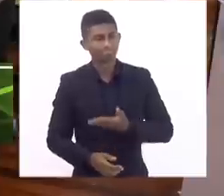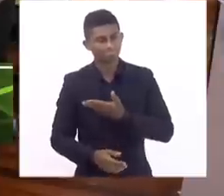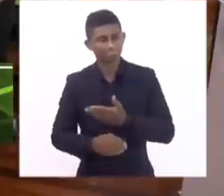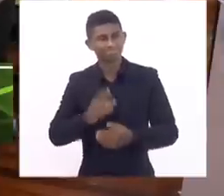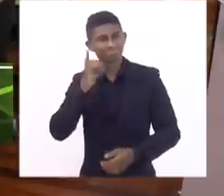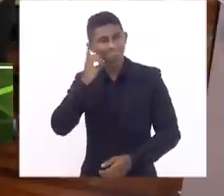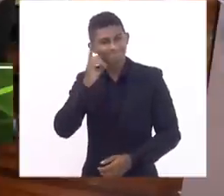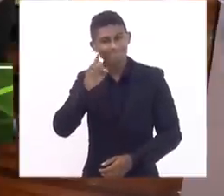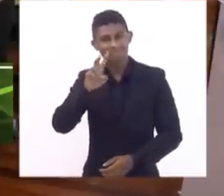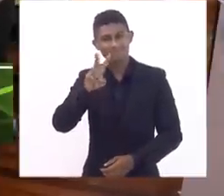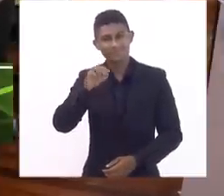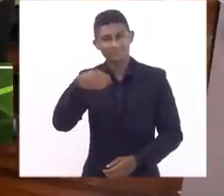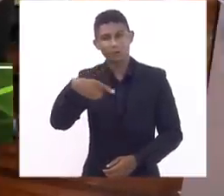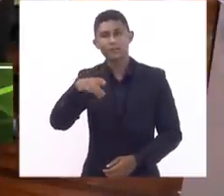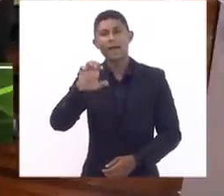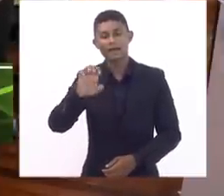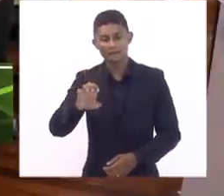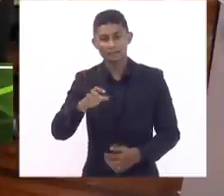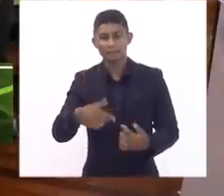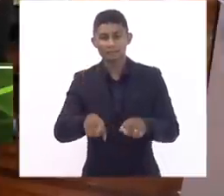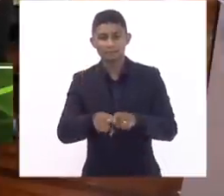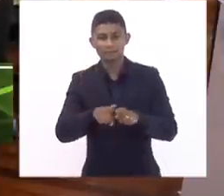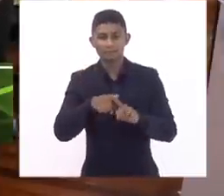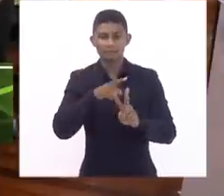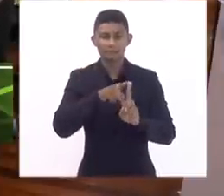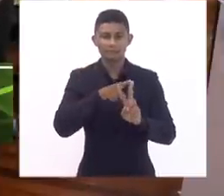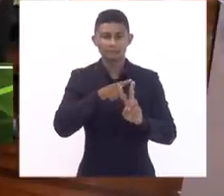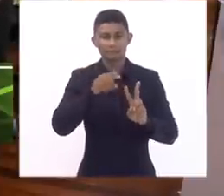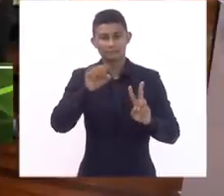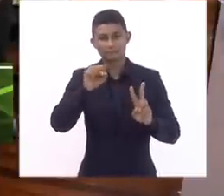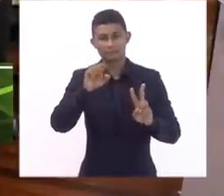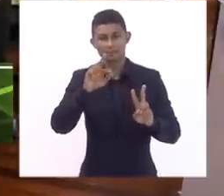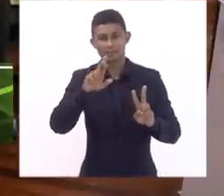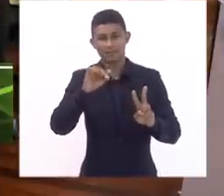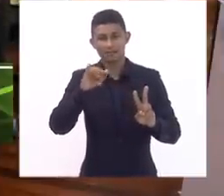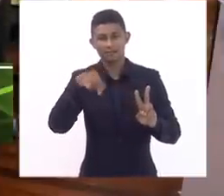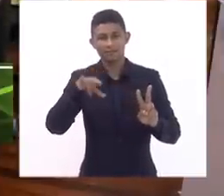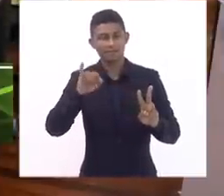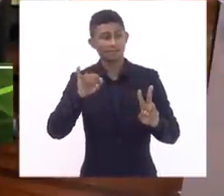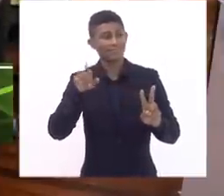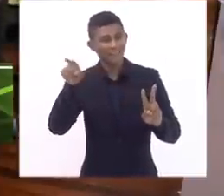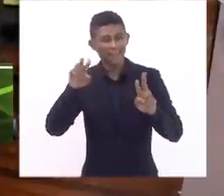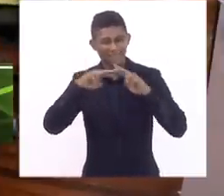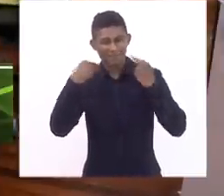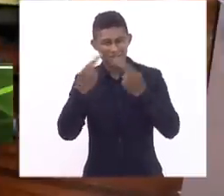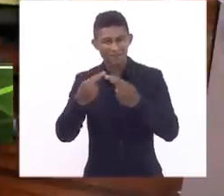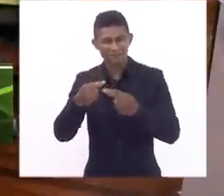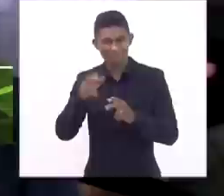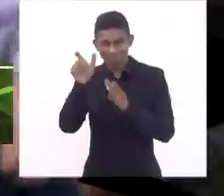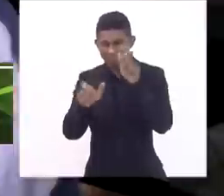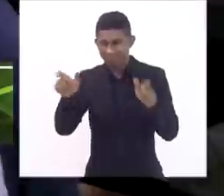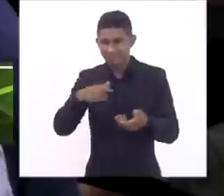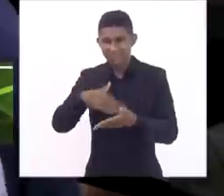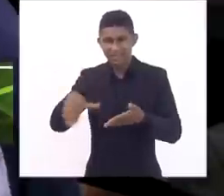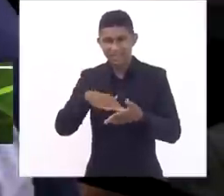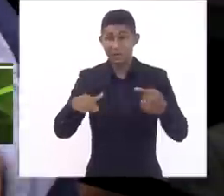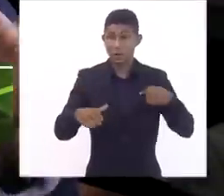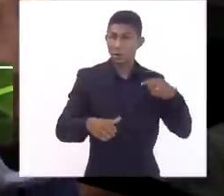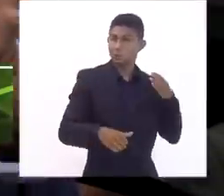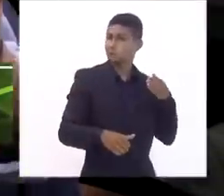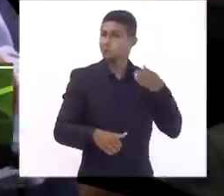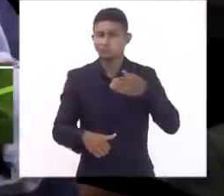Valdec, com o meu camarada Serafim. Eu não fui para essa reunião com os secretários, não pude ir, mas acompanhei